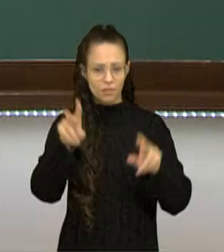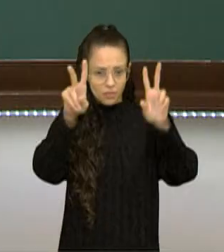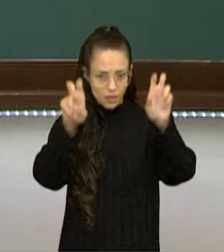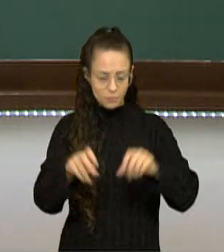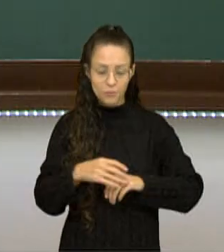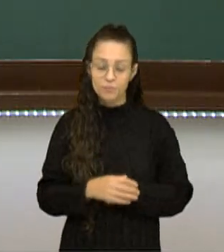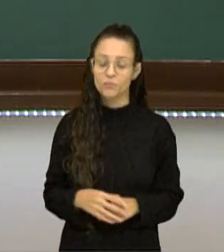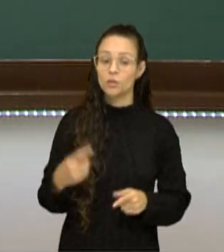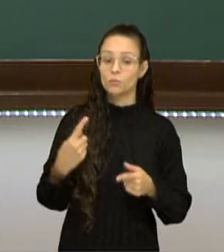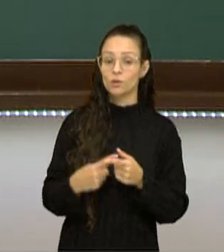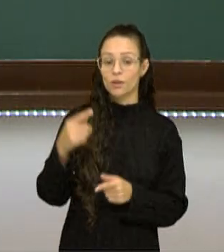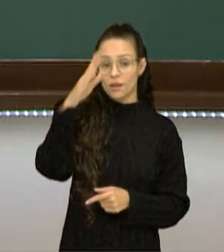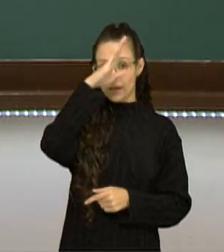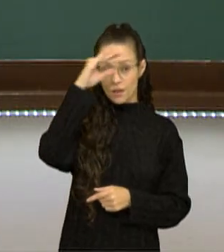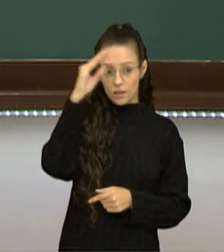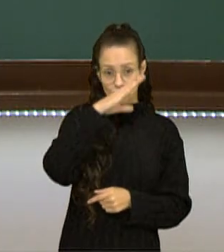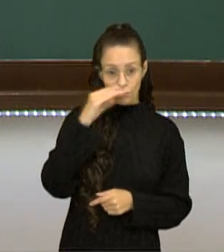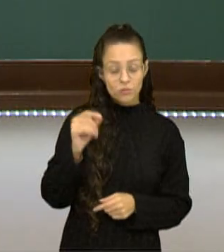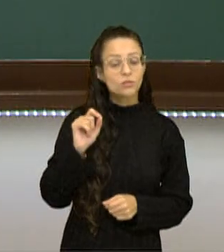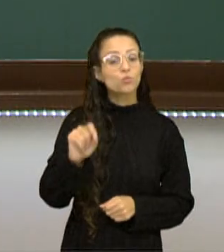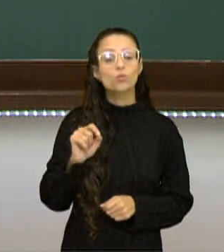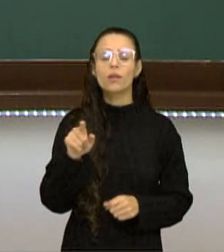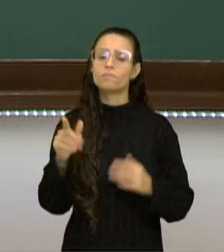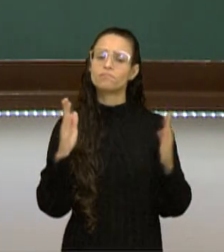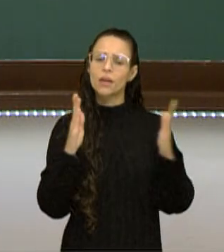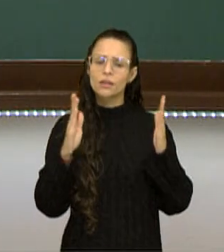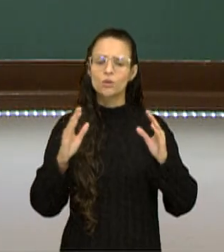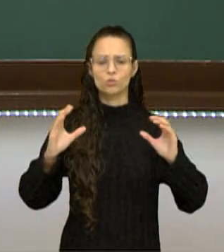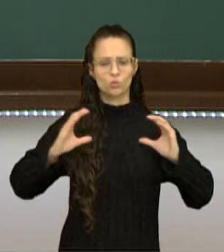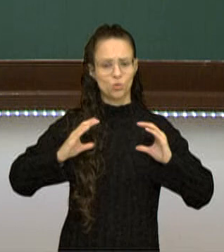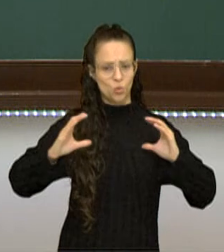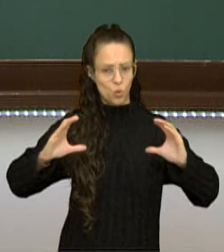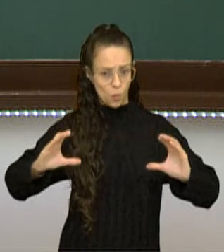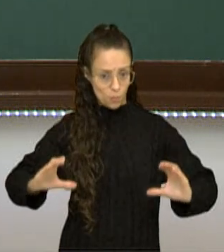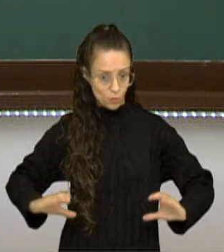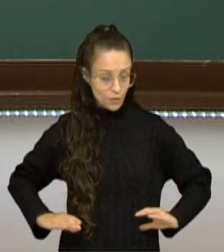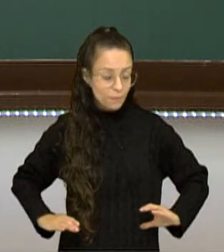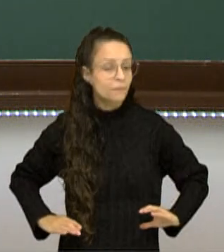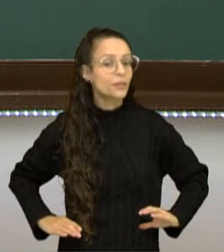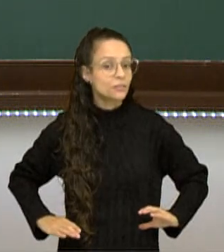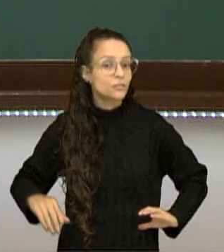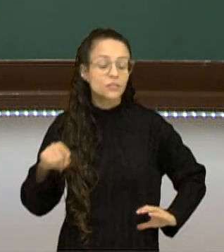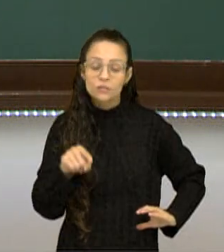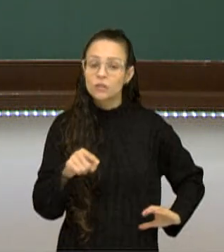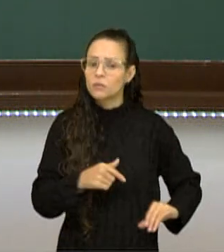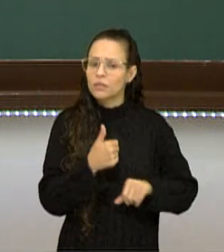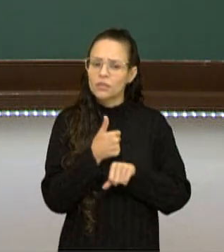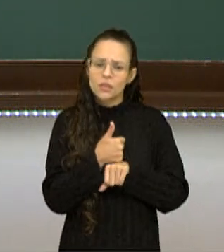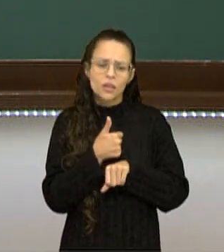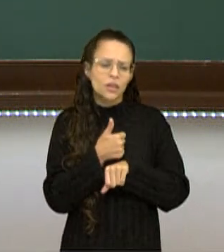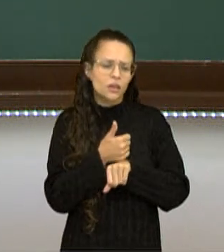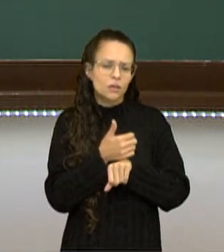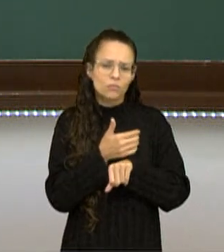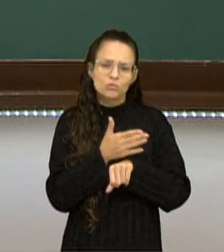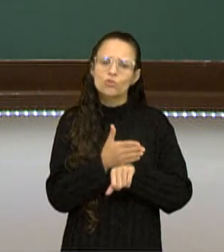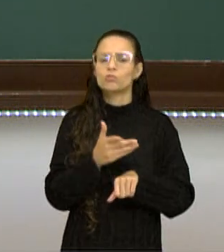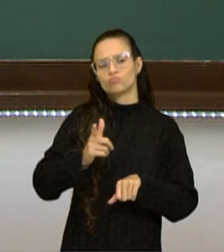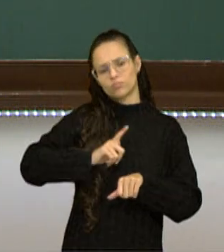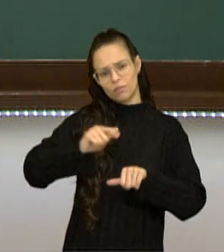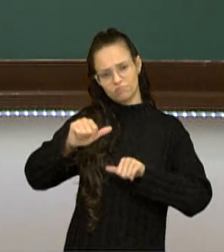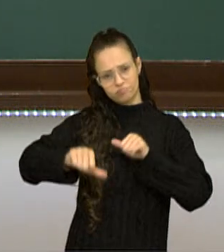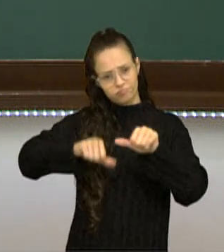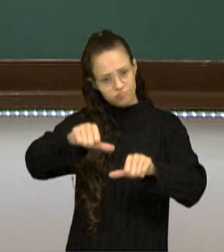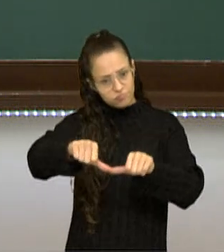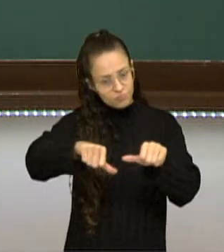a adolescência, né, é um período em que os comportamentos são, o tempo todo passam por